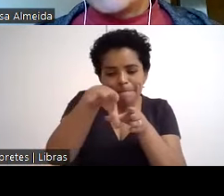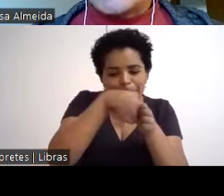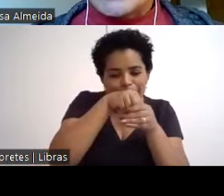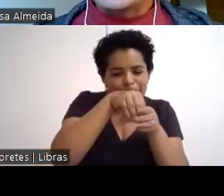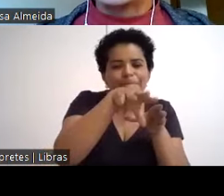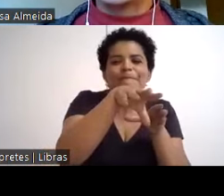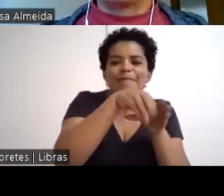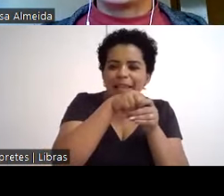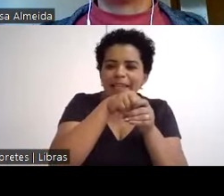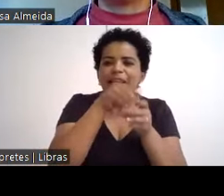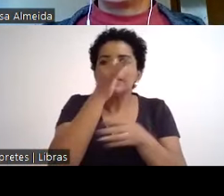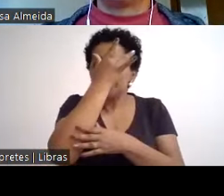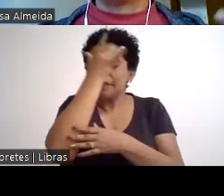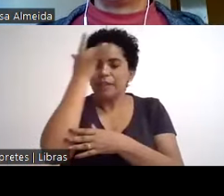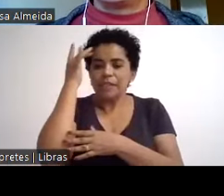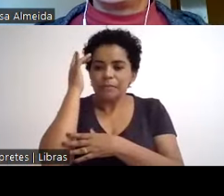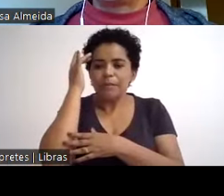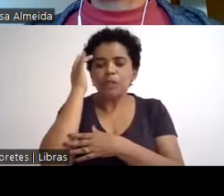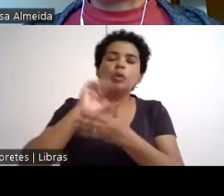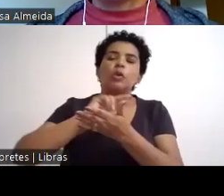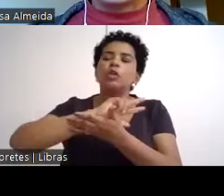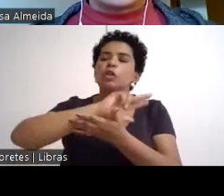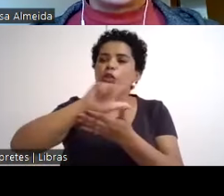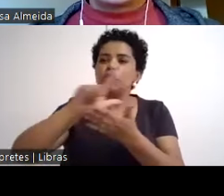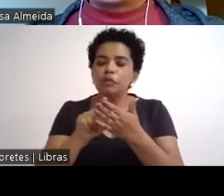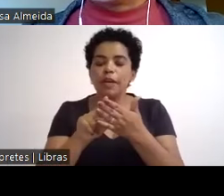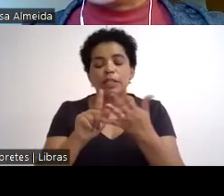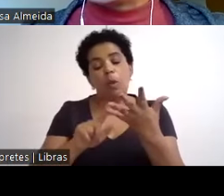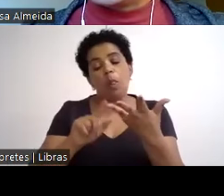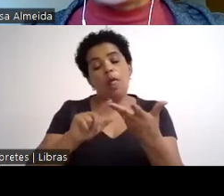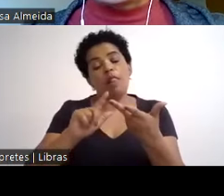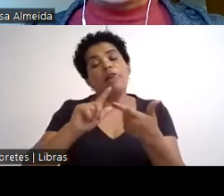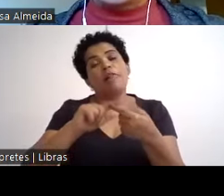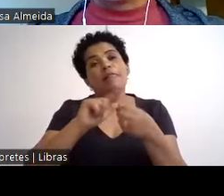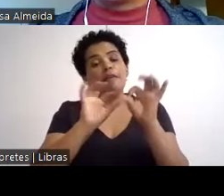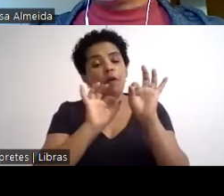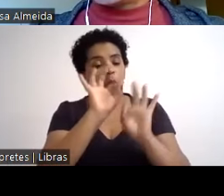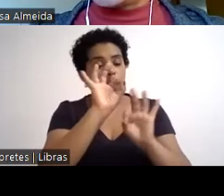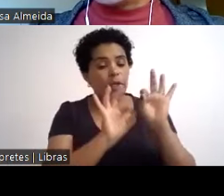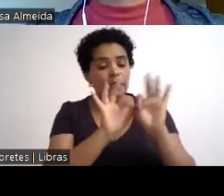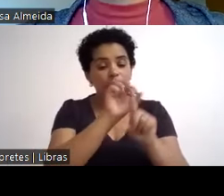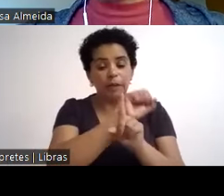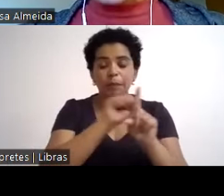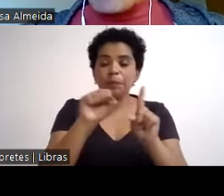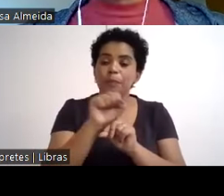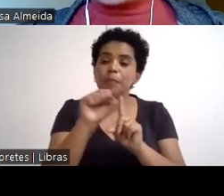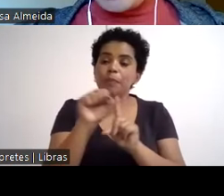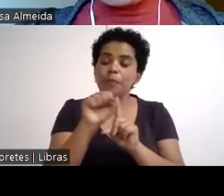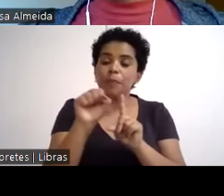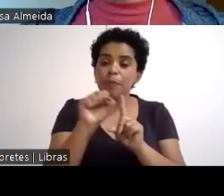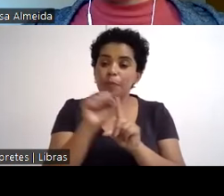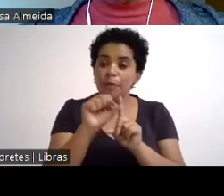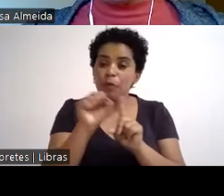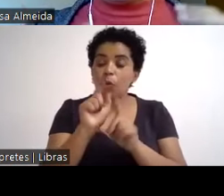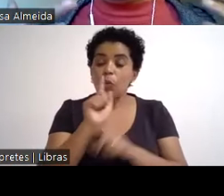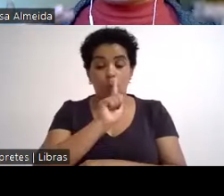uma comunidade, a gente tem vários níveis de atores. A gente tem organizações sociais, a gente tem o